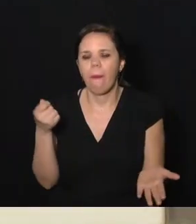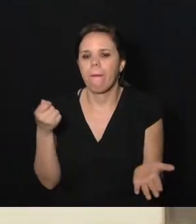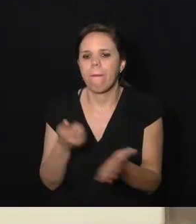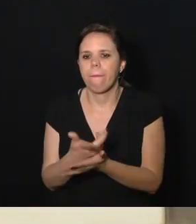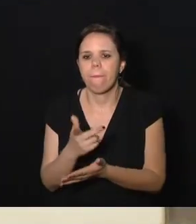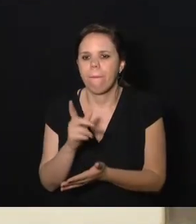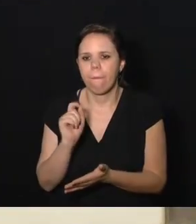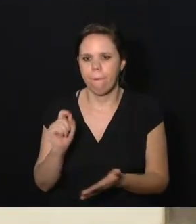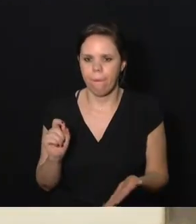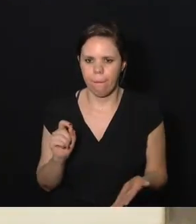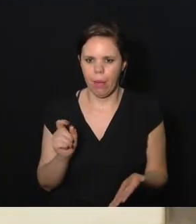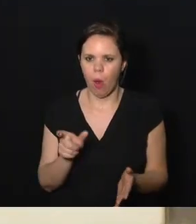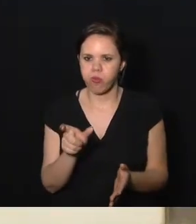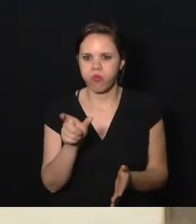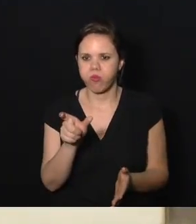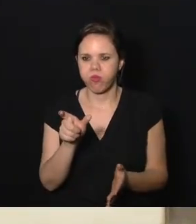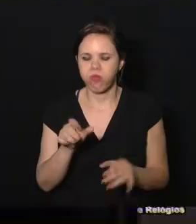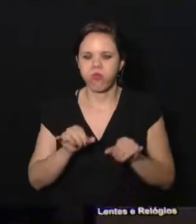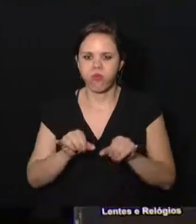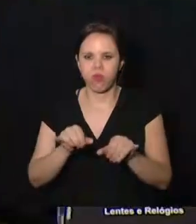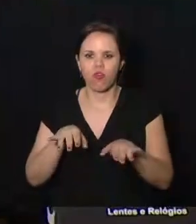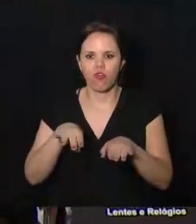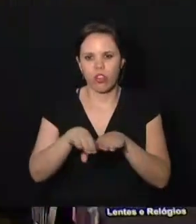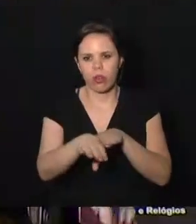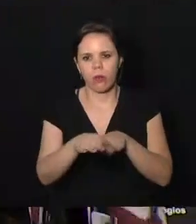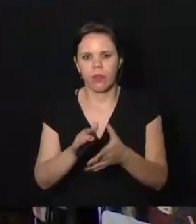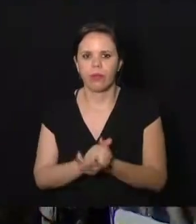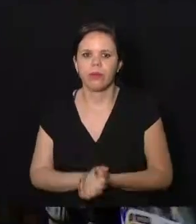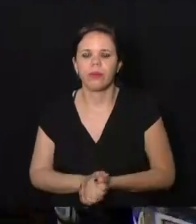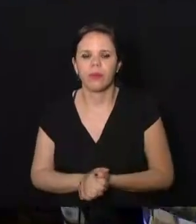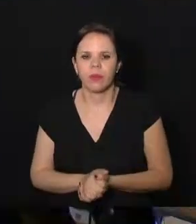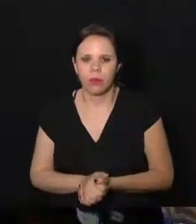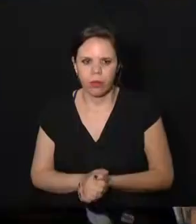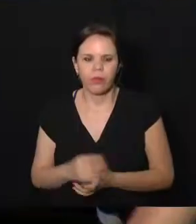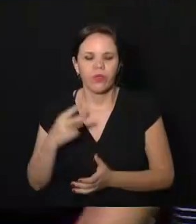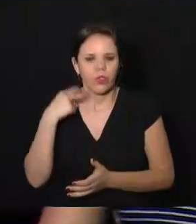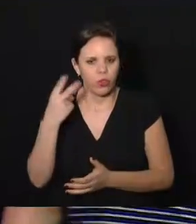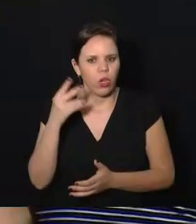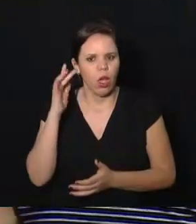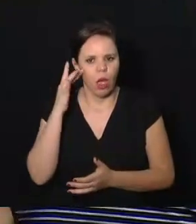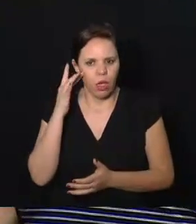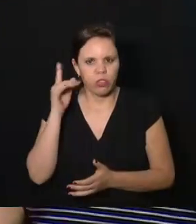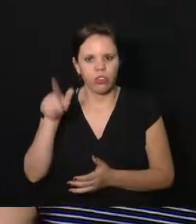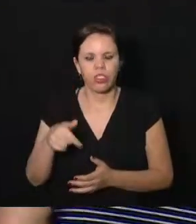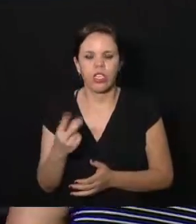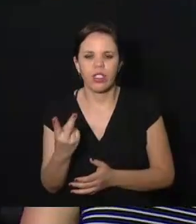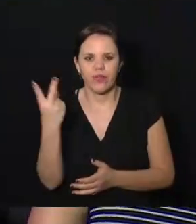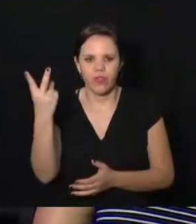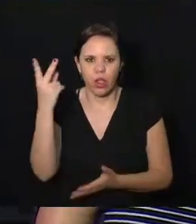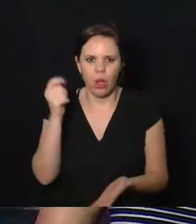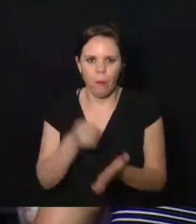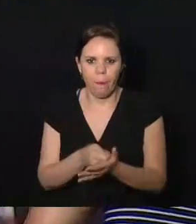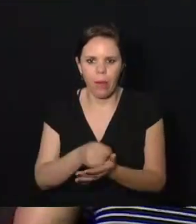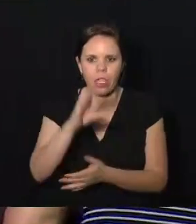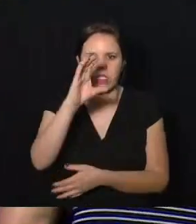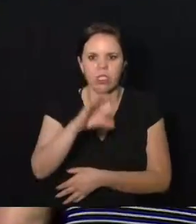pagar o valor do estacionamento. O parlamentar considera que a taxa do estacionamento é válida para o